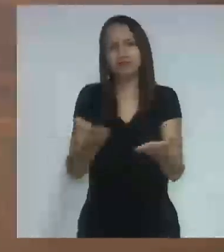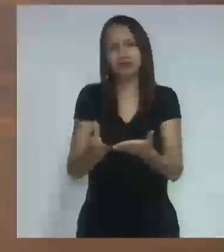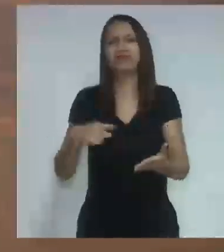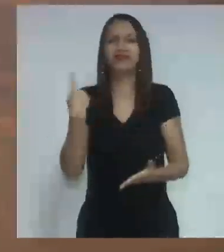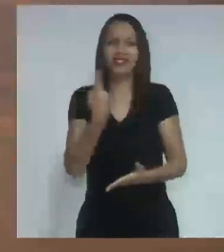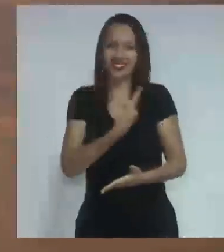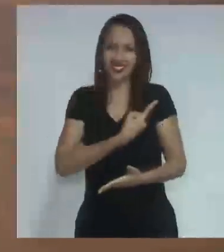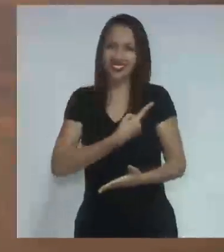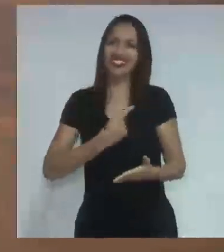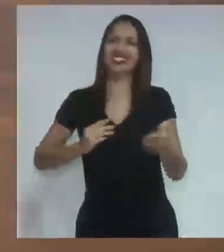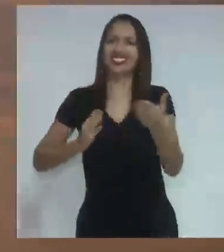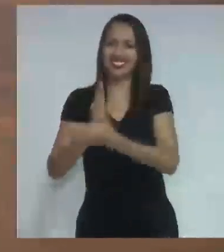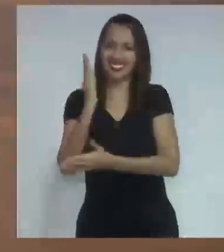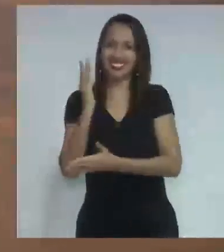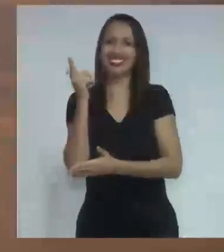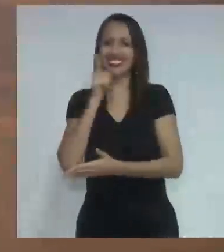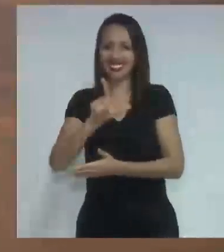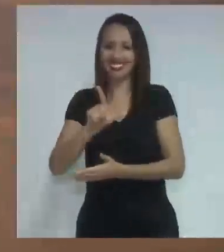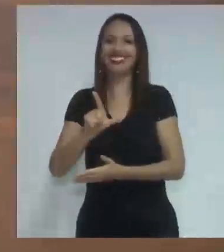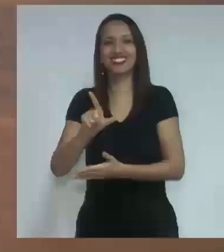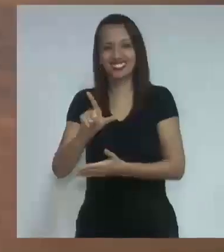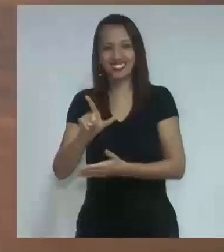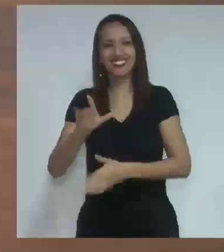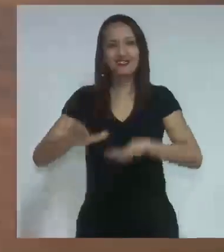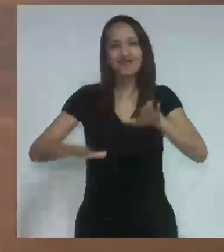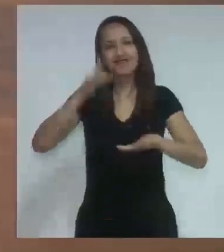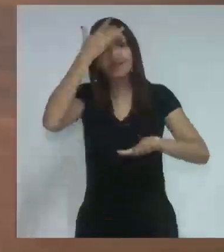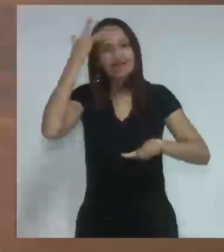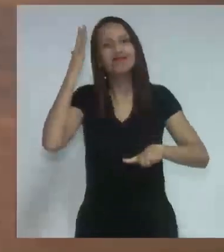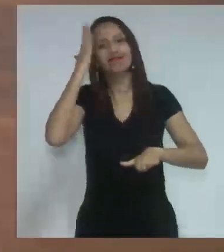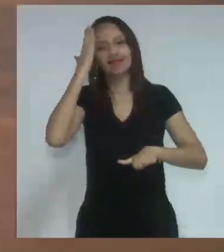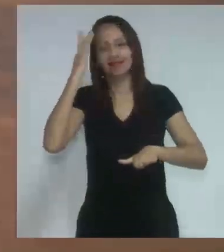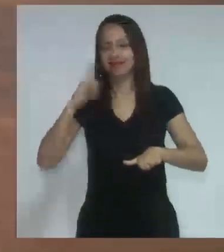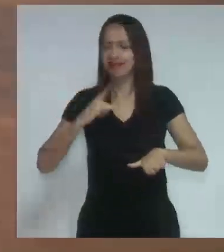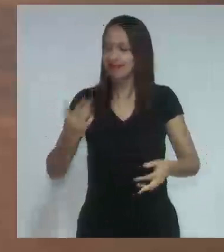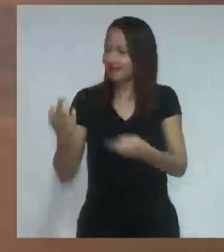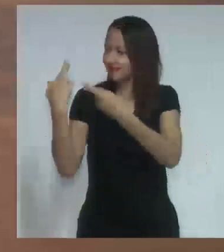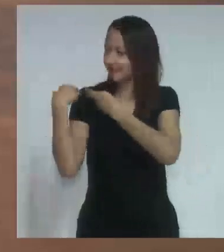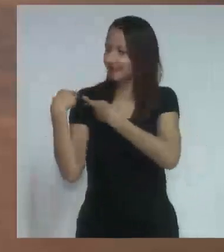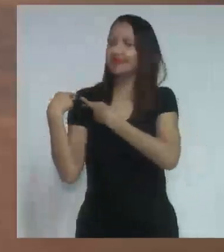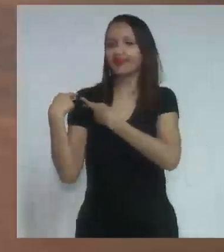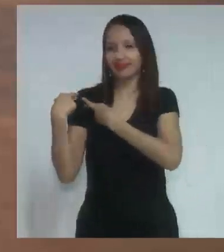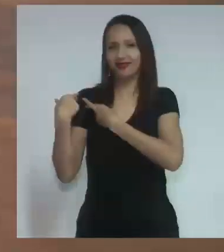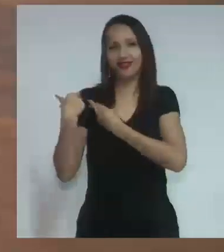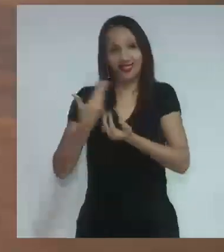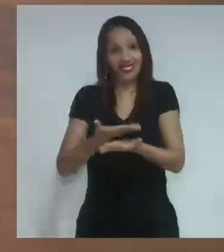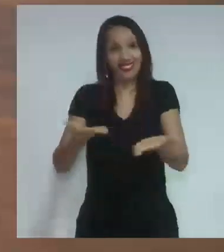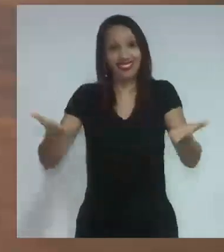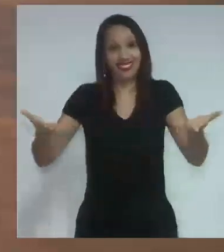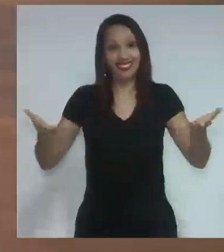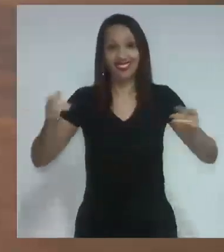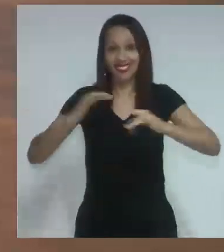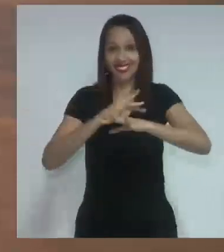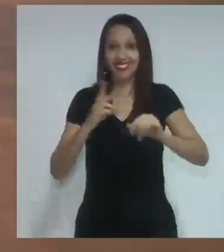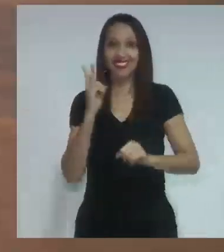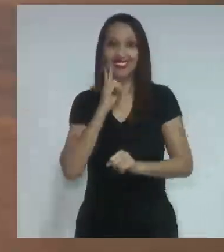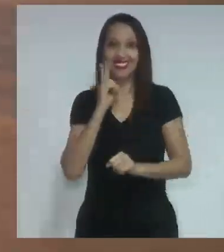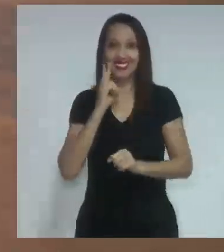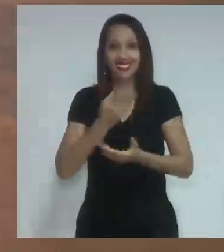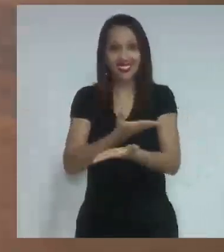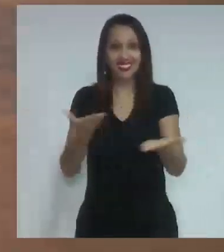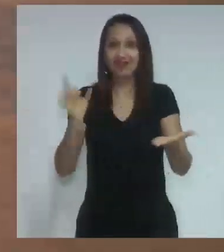eleição, ou nós perdemos a eleição. Então, algumas pessoas sabem do nosso compromisso aqui na cidade de Vinhedo, não só aqui na cidade de